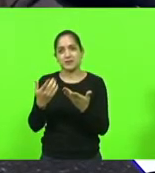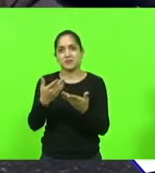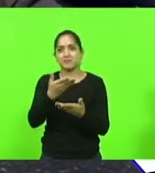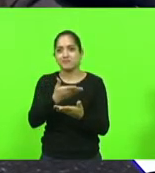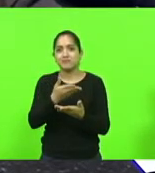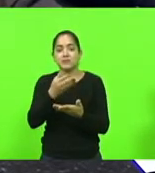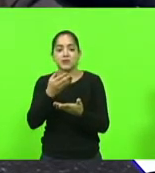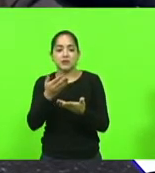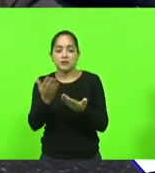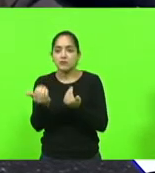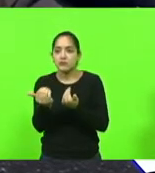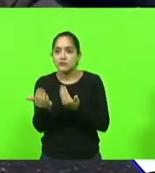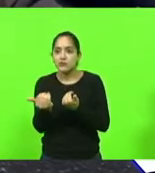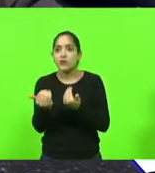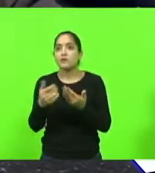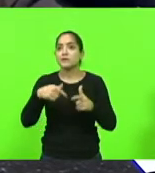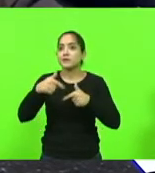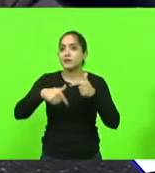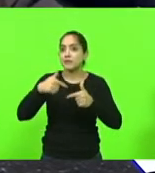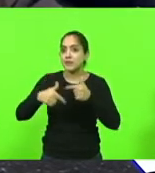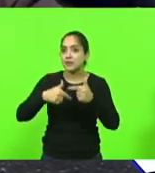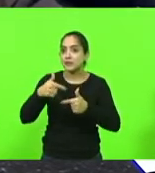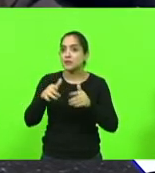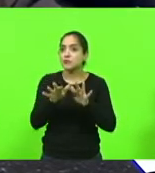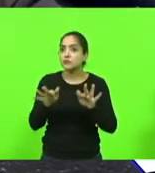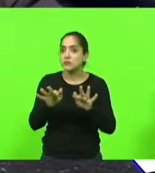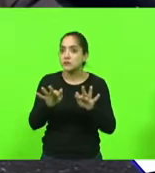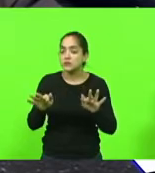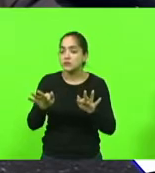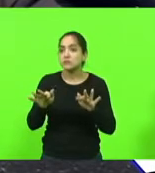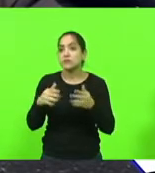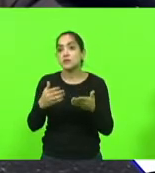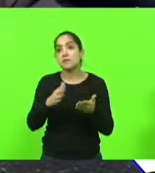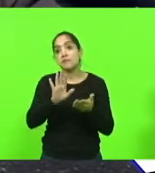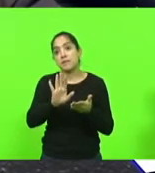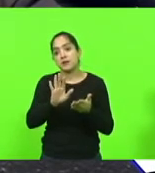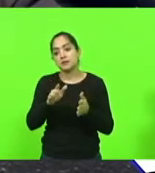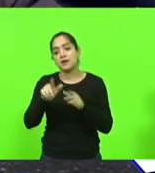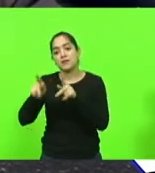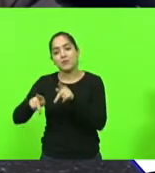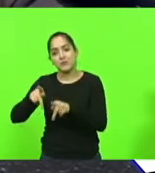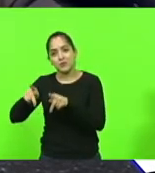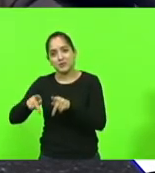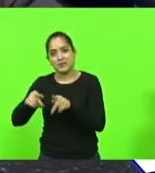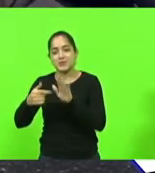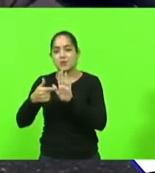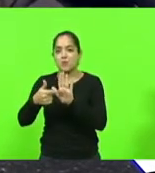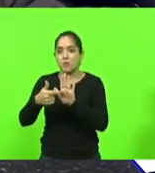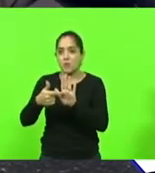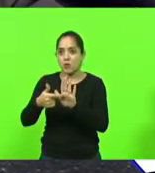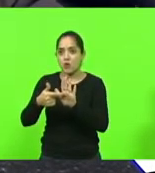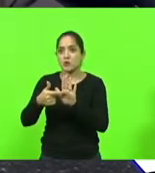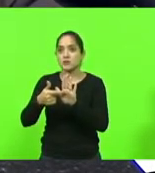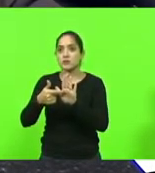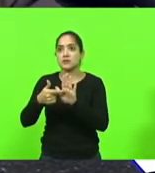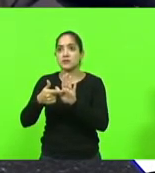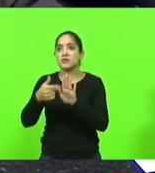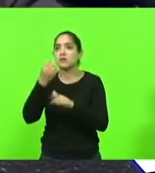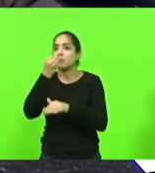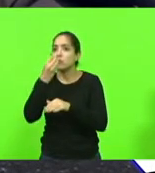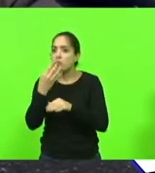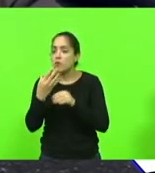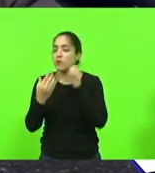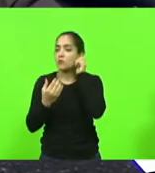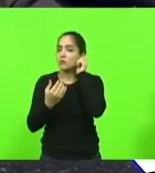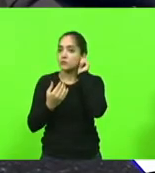tentando sobreviver, em uma pessoa humilde, por outro lado, a população catarinense mostra a sua generosidade,